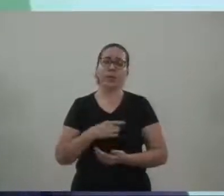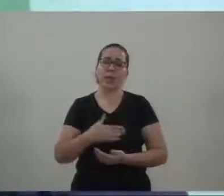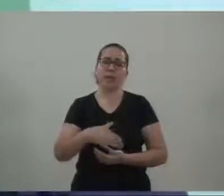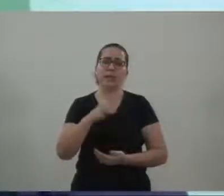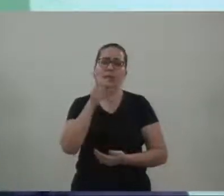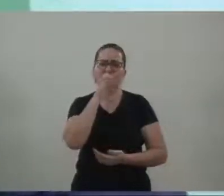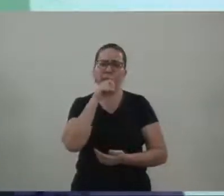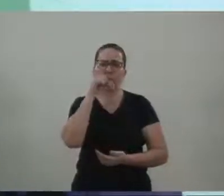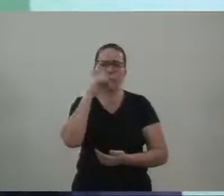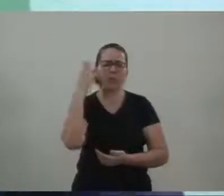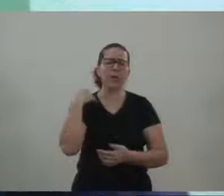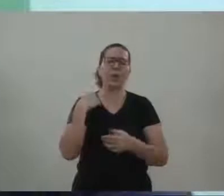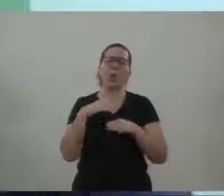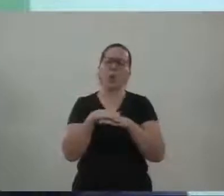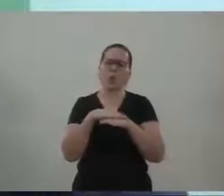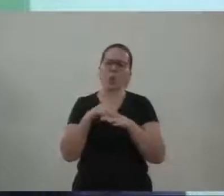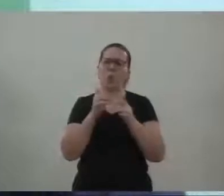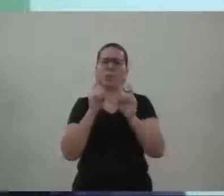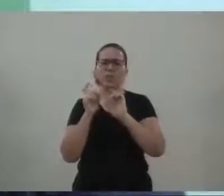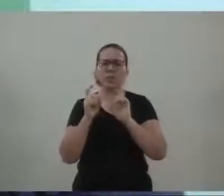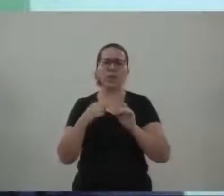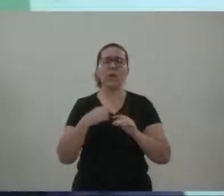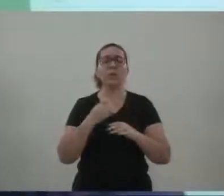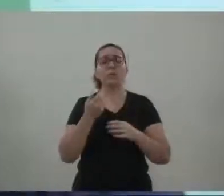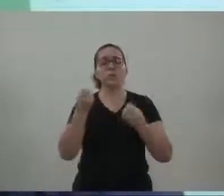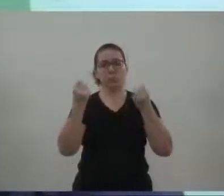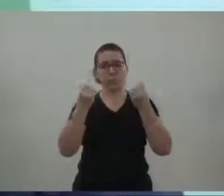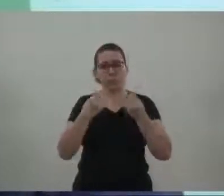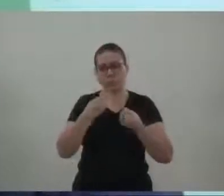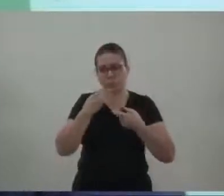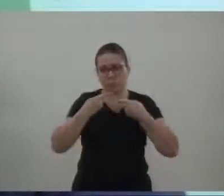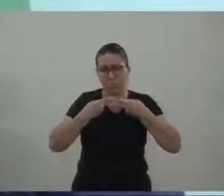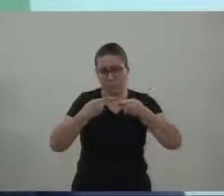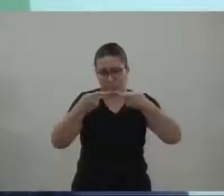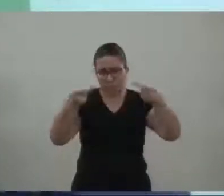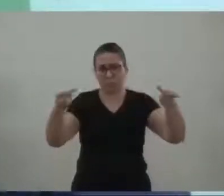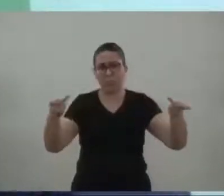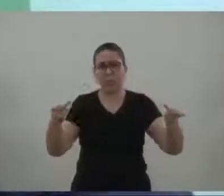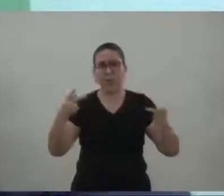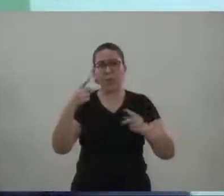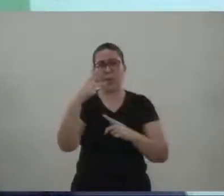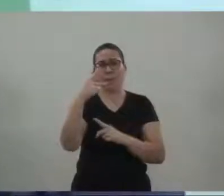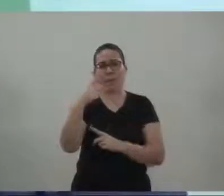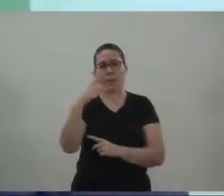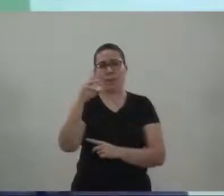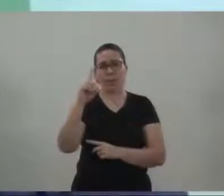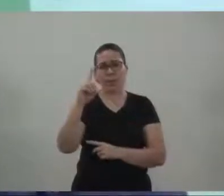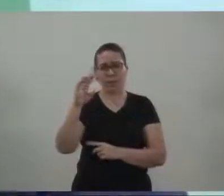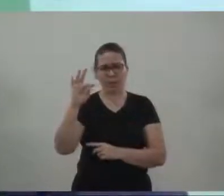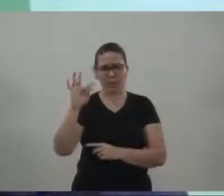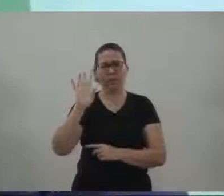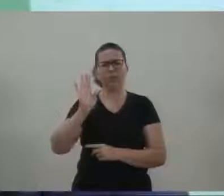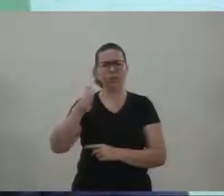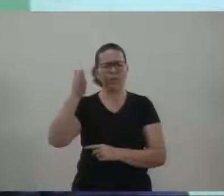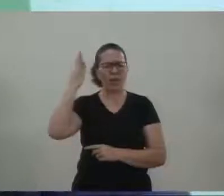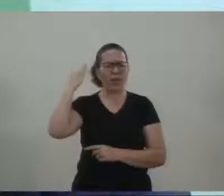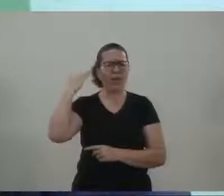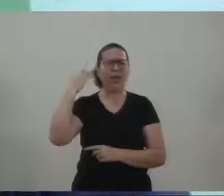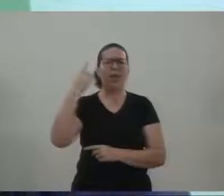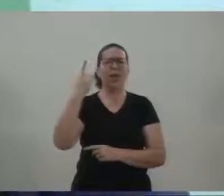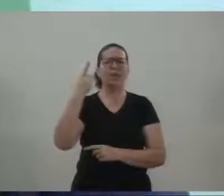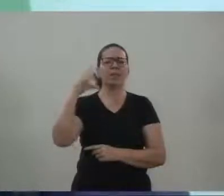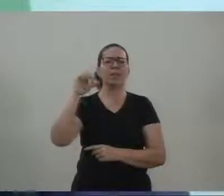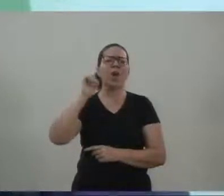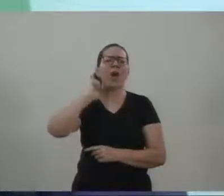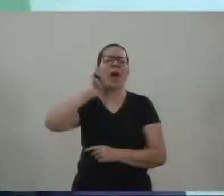semana a gente conversou bastante, né? E o que eu quero deixar bem claro para todo mundo, o PDT já vem desde o dia 19 de